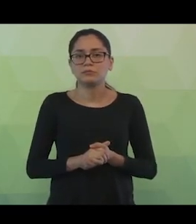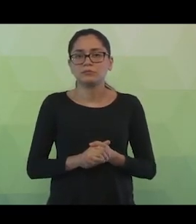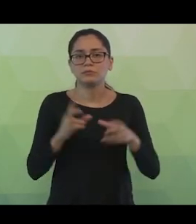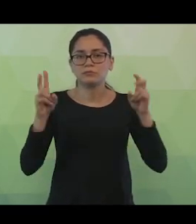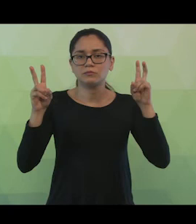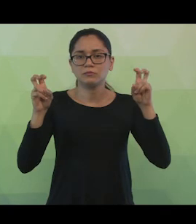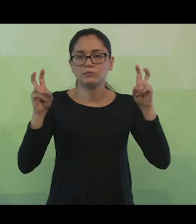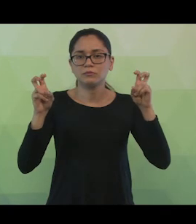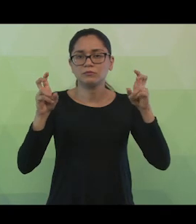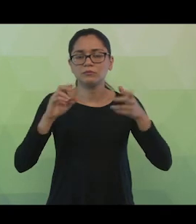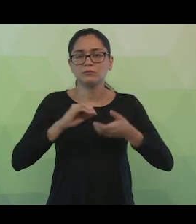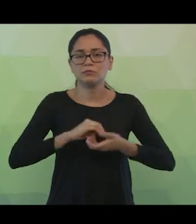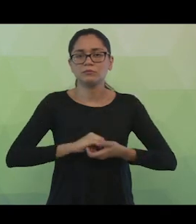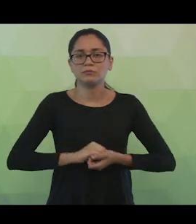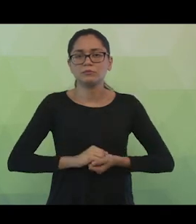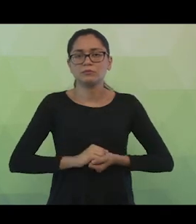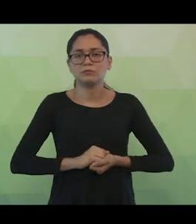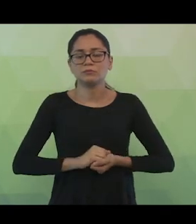aspas,